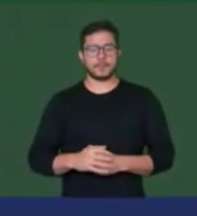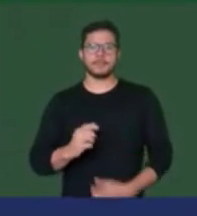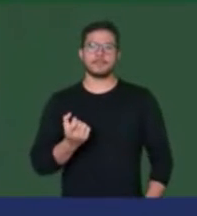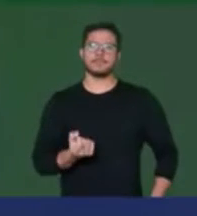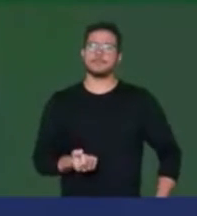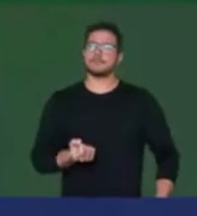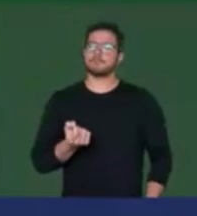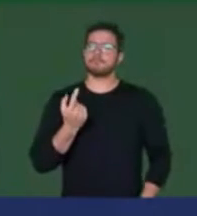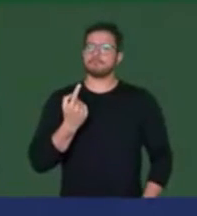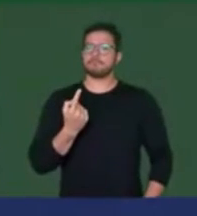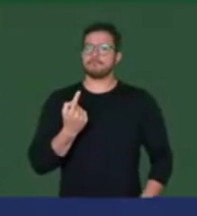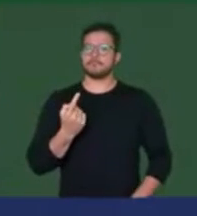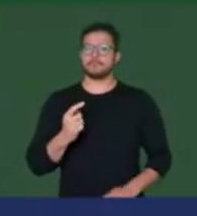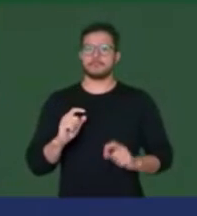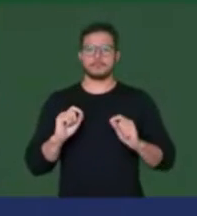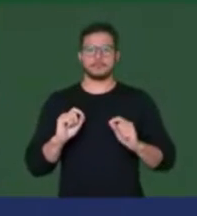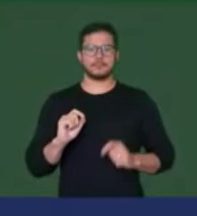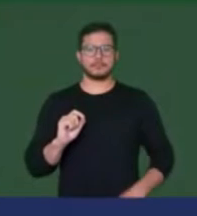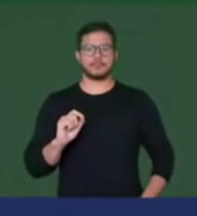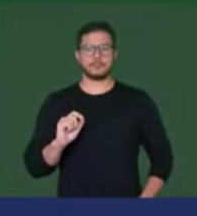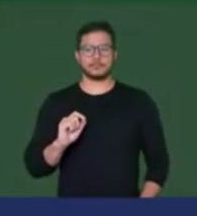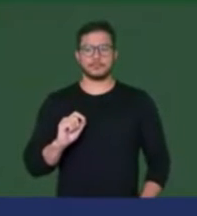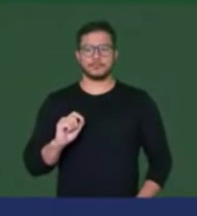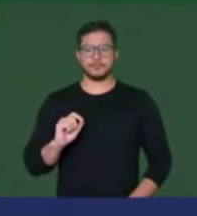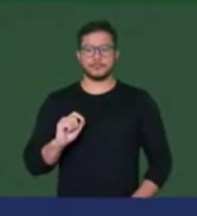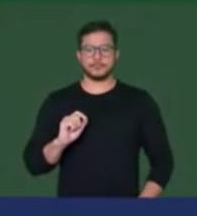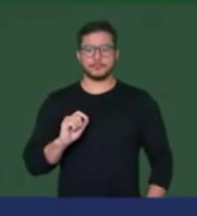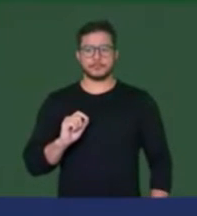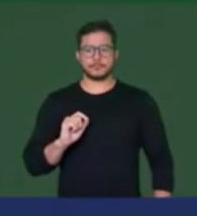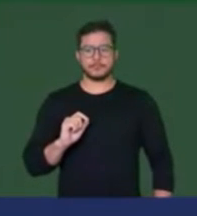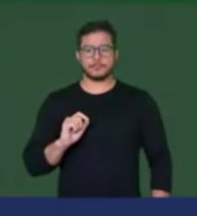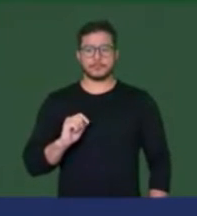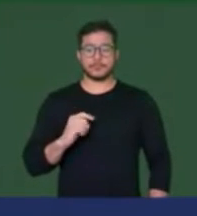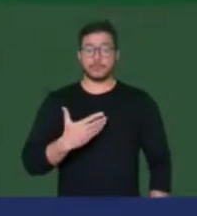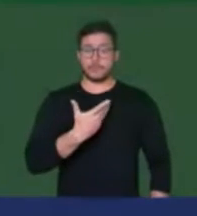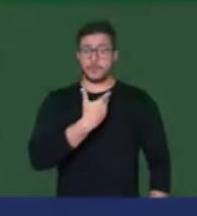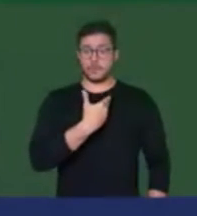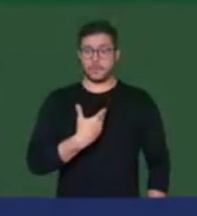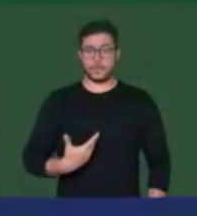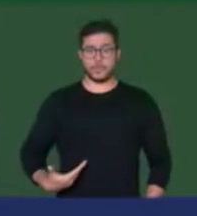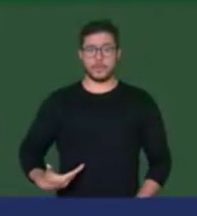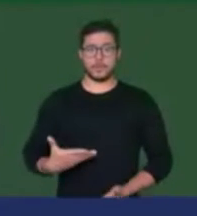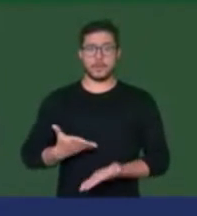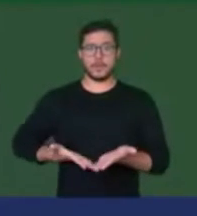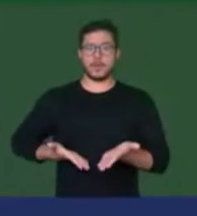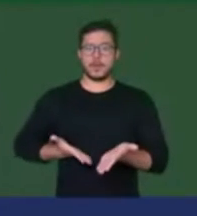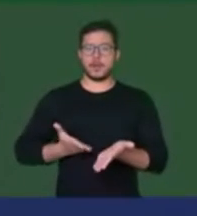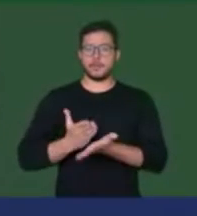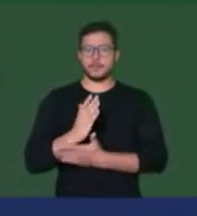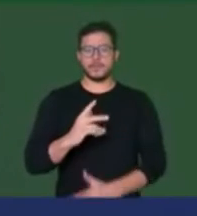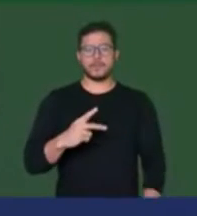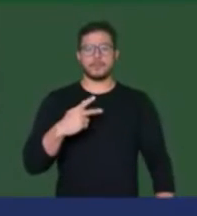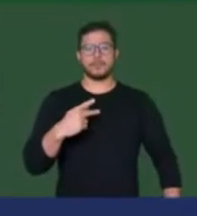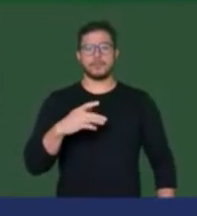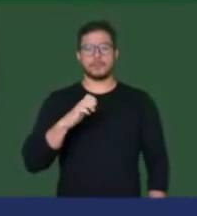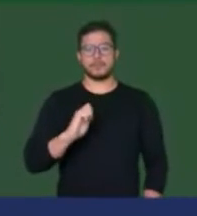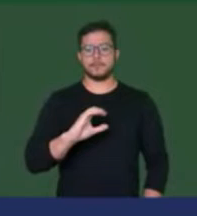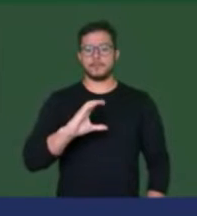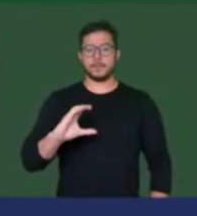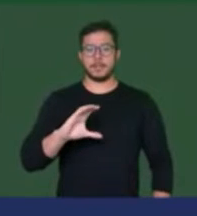governo promoveu uma aprovação da PEC 01 no Senado